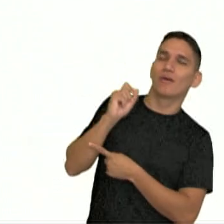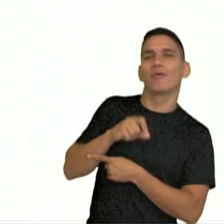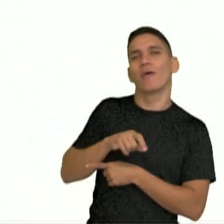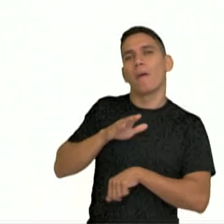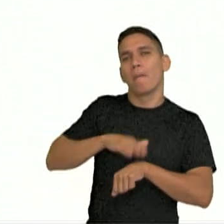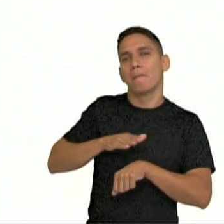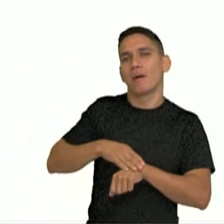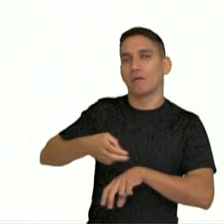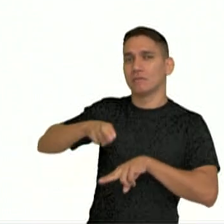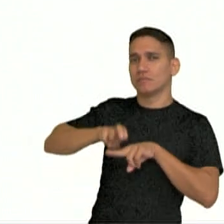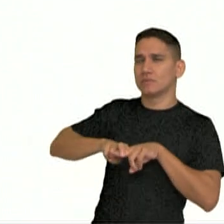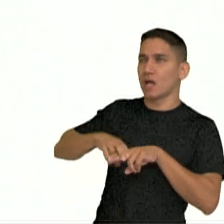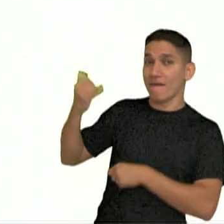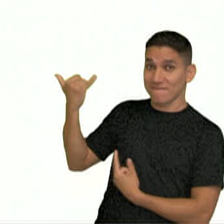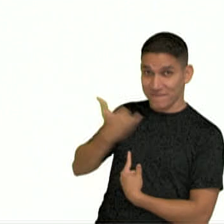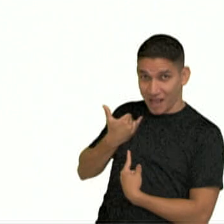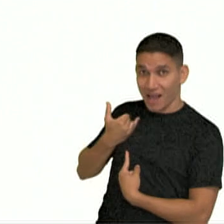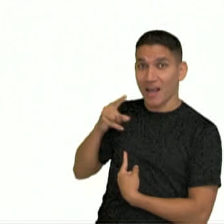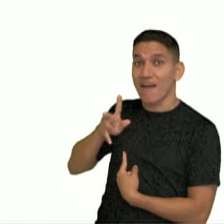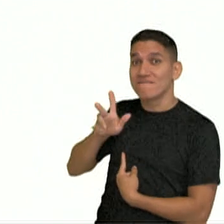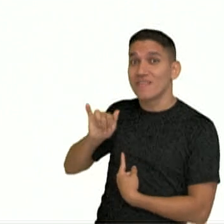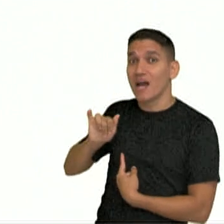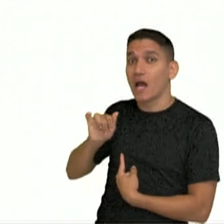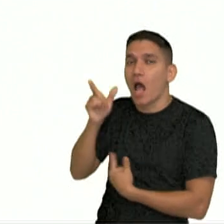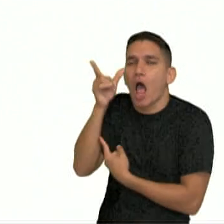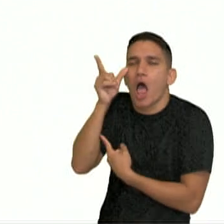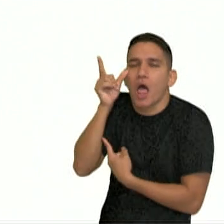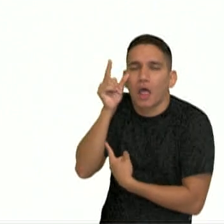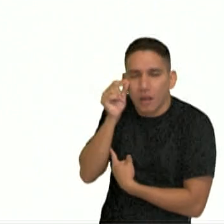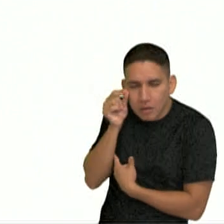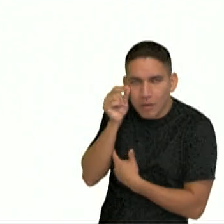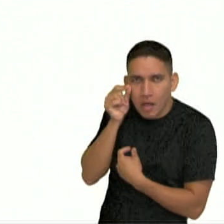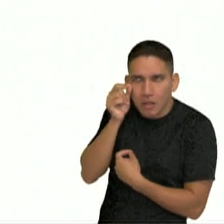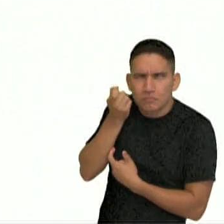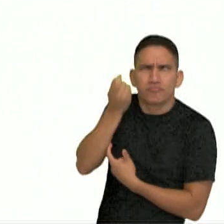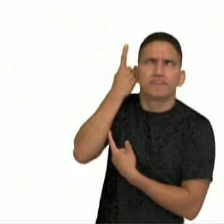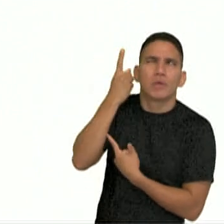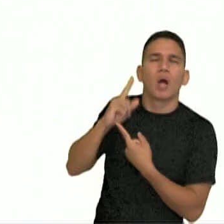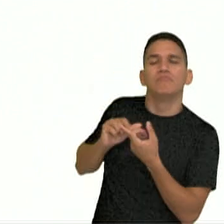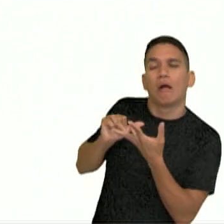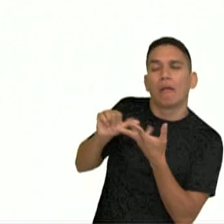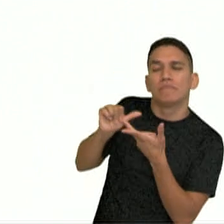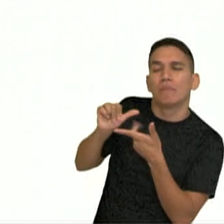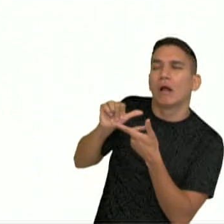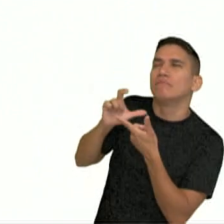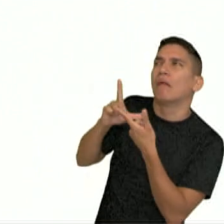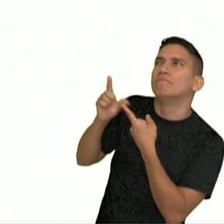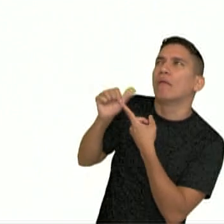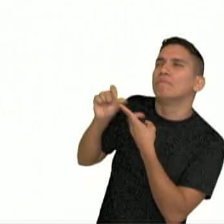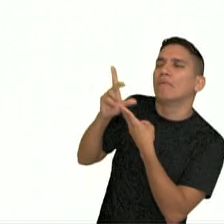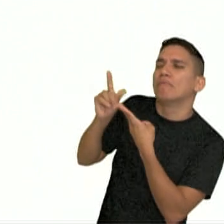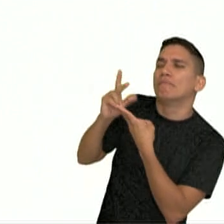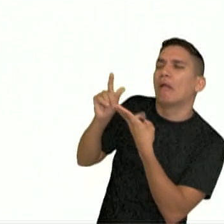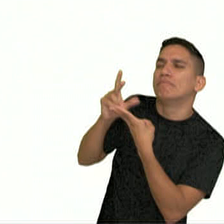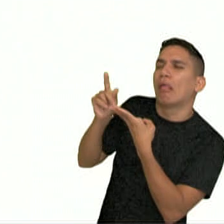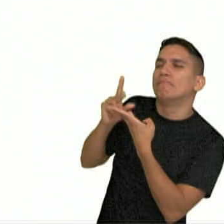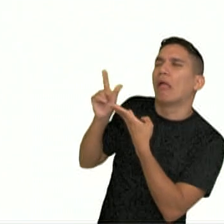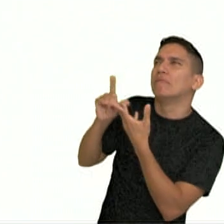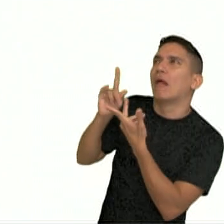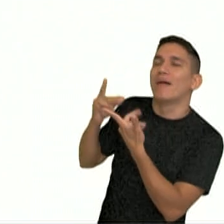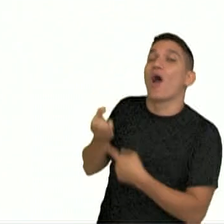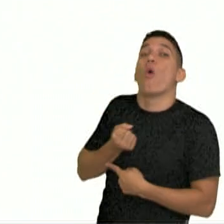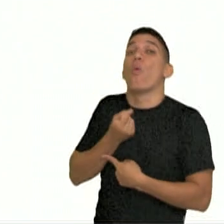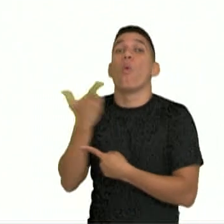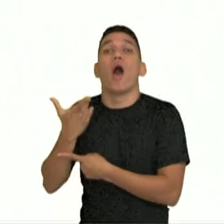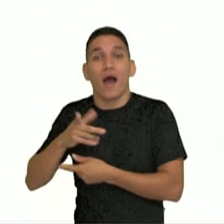paciente é informado de que irá dormir, ele começa a contar o dinheiro que estava em seu bolso para